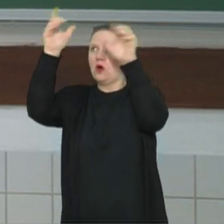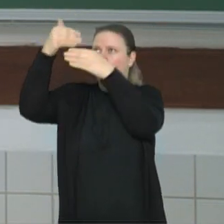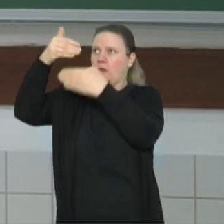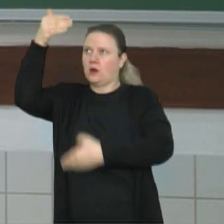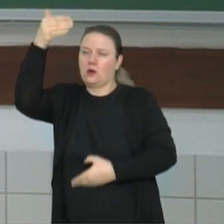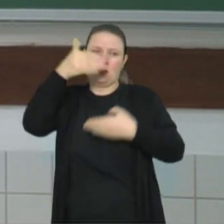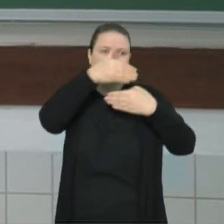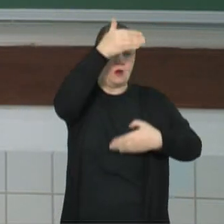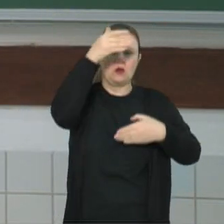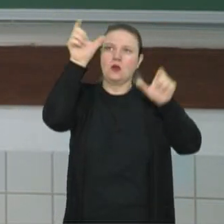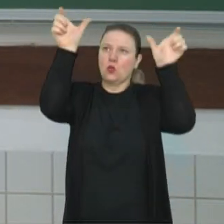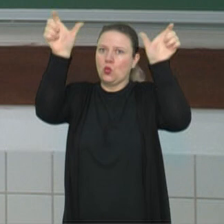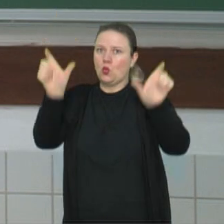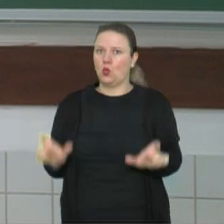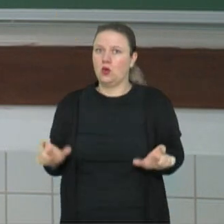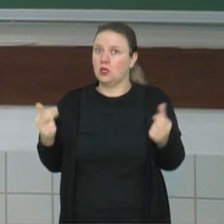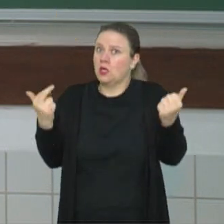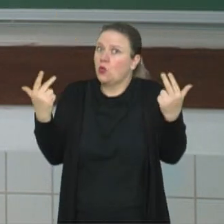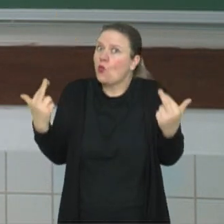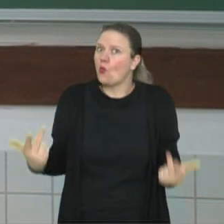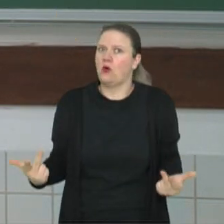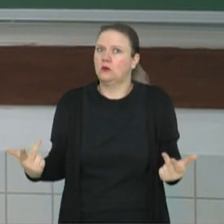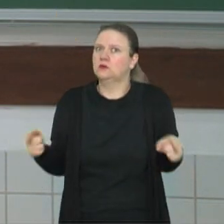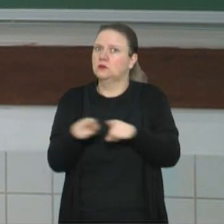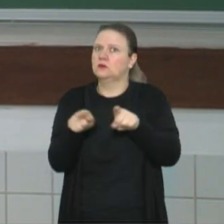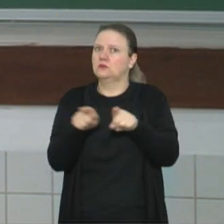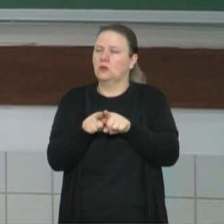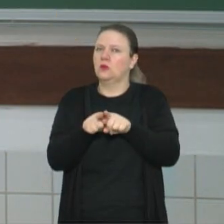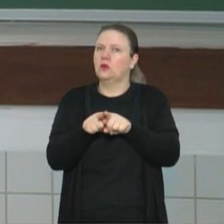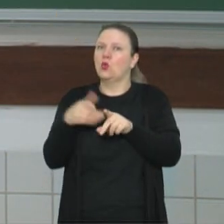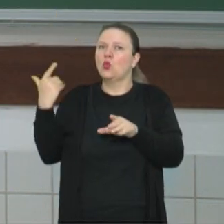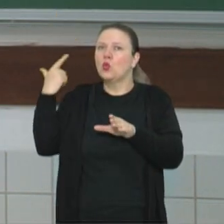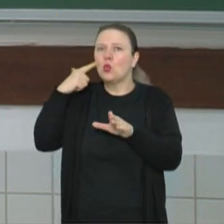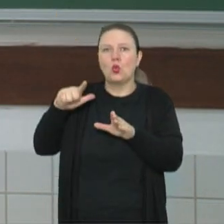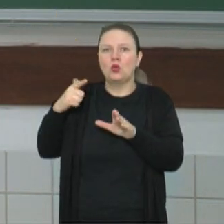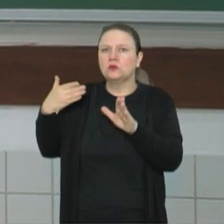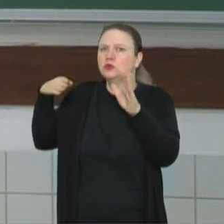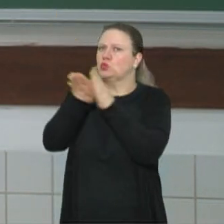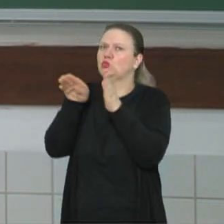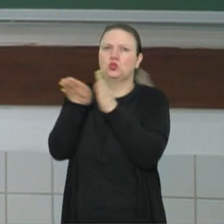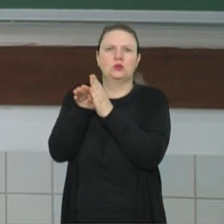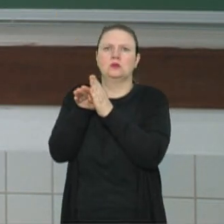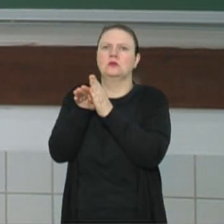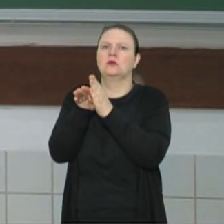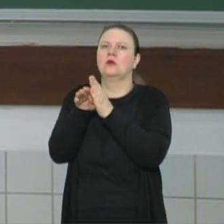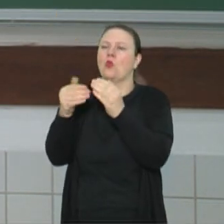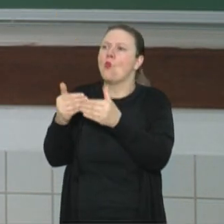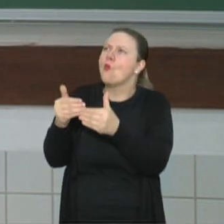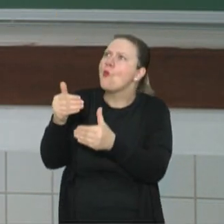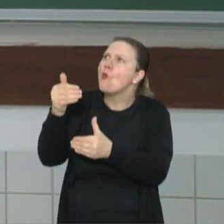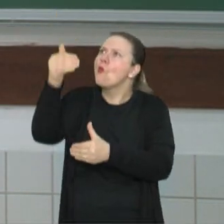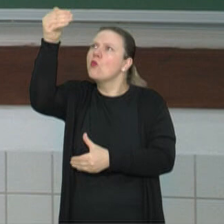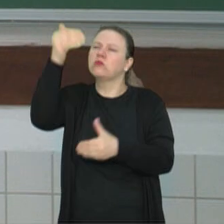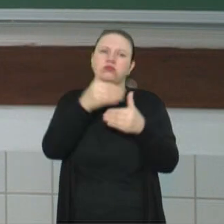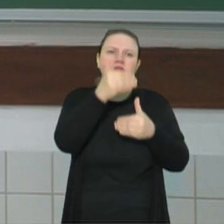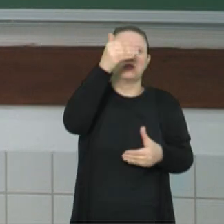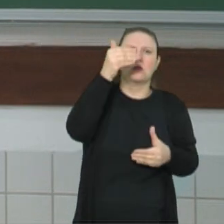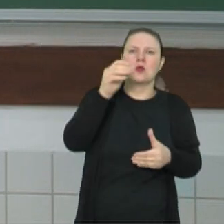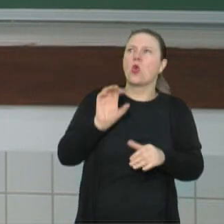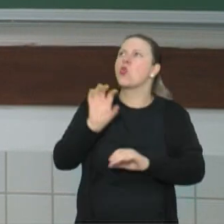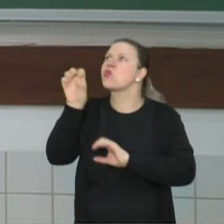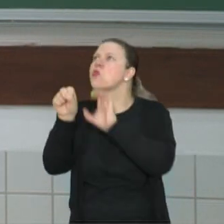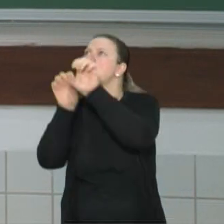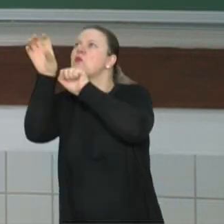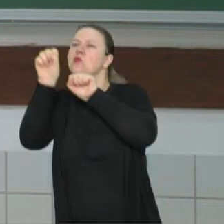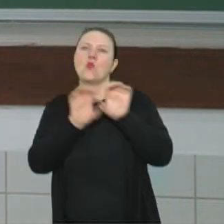atletas saem ao mesmo tempo. Aquele que atingir o ponto final, o final da parede, né, é o vencedor. Então é questão